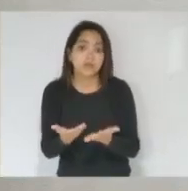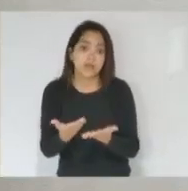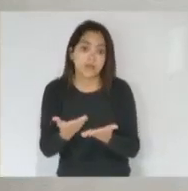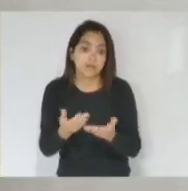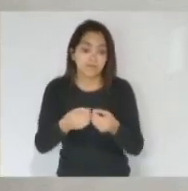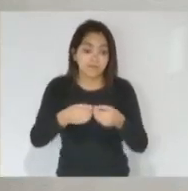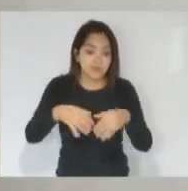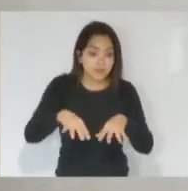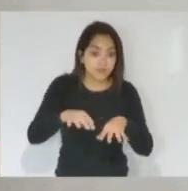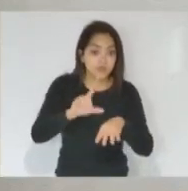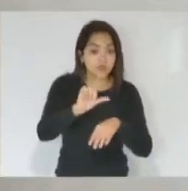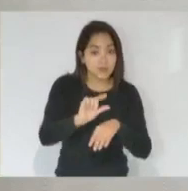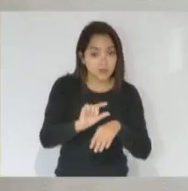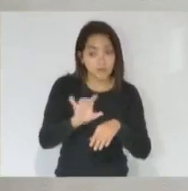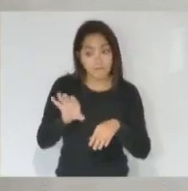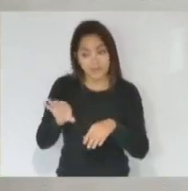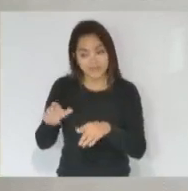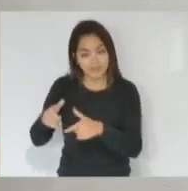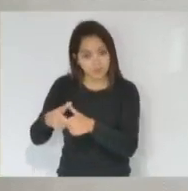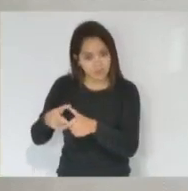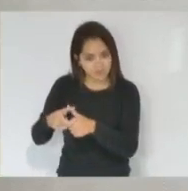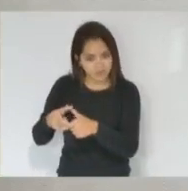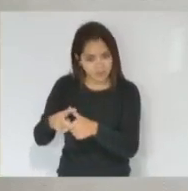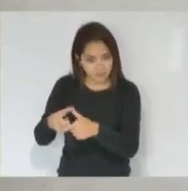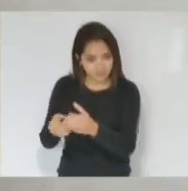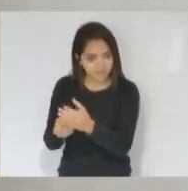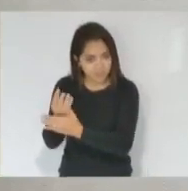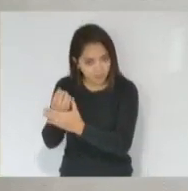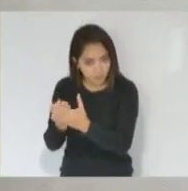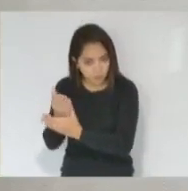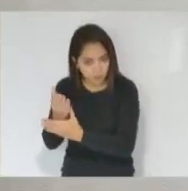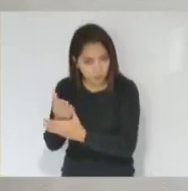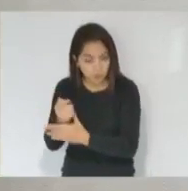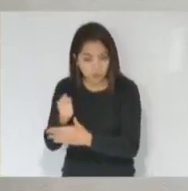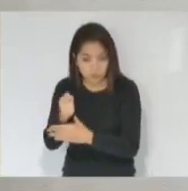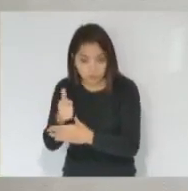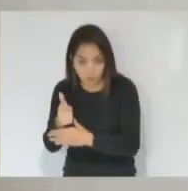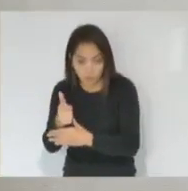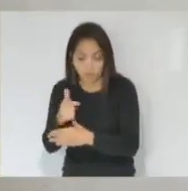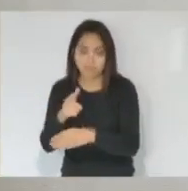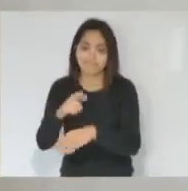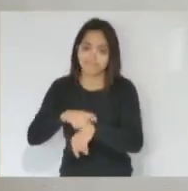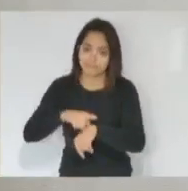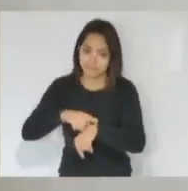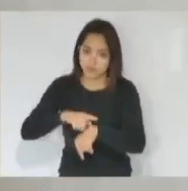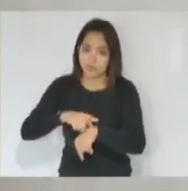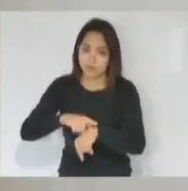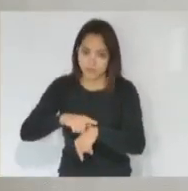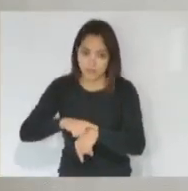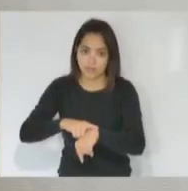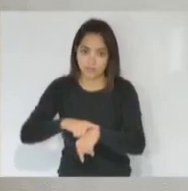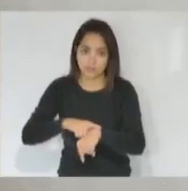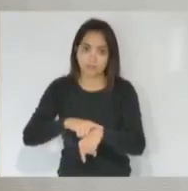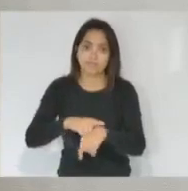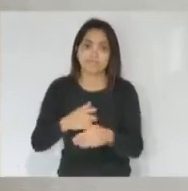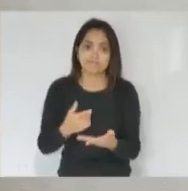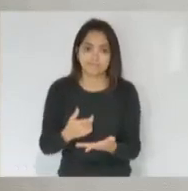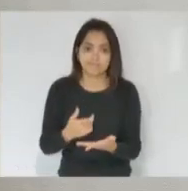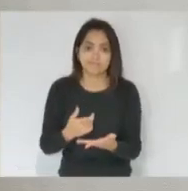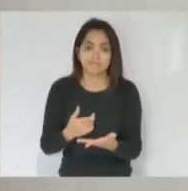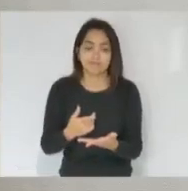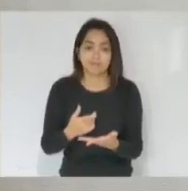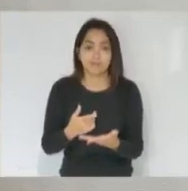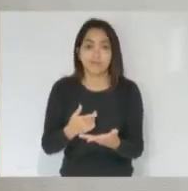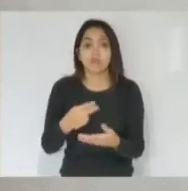Mas o pequeno produtor, ele vai ser aquele que, nesse momento, vai ser o primeiro pagador da conta. E o